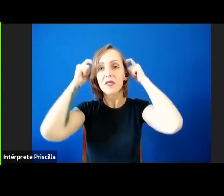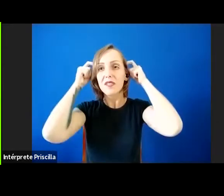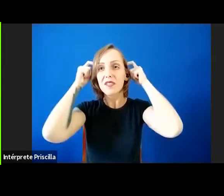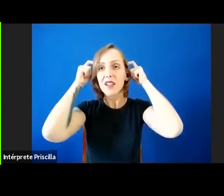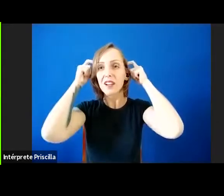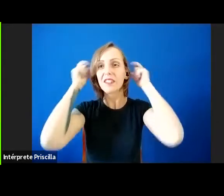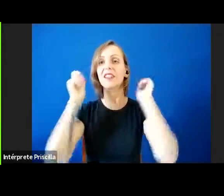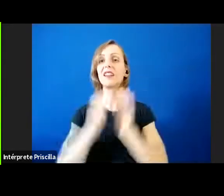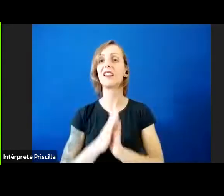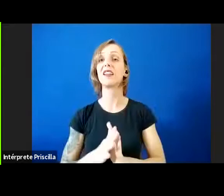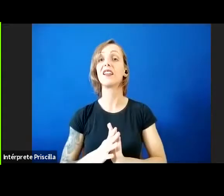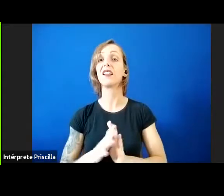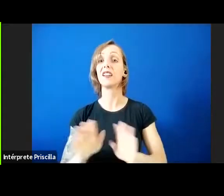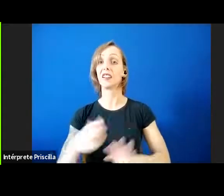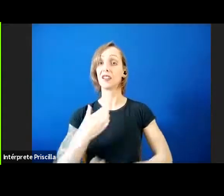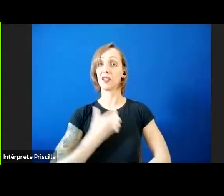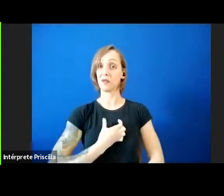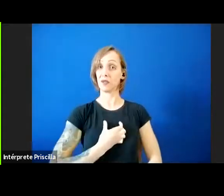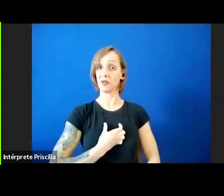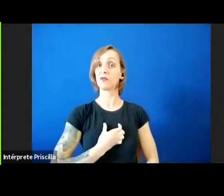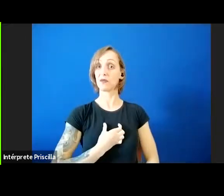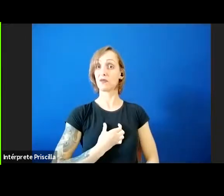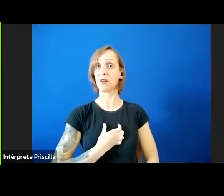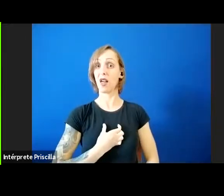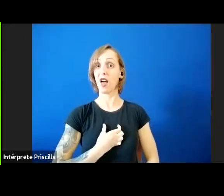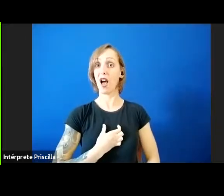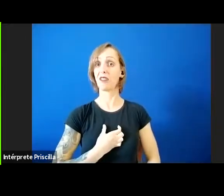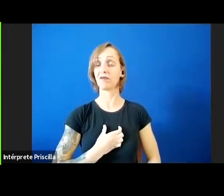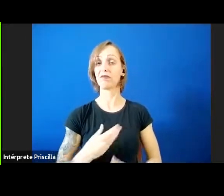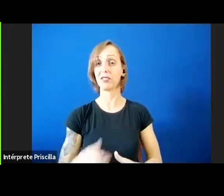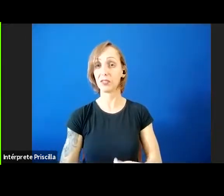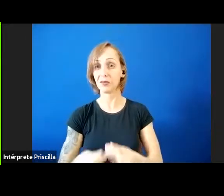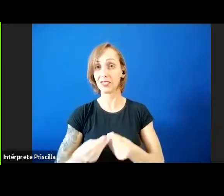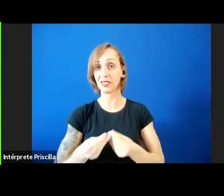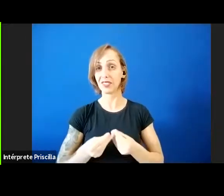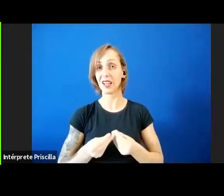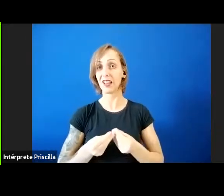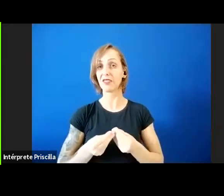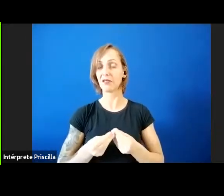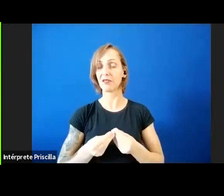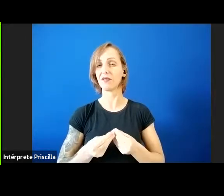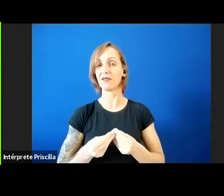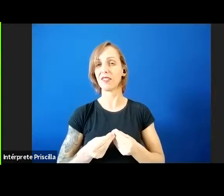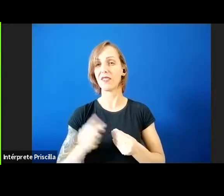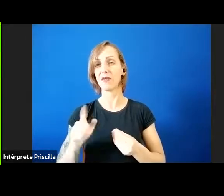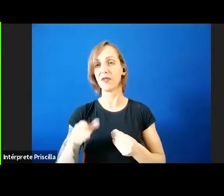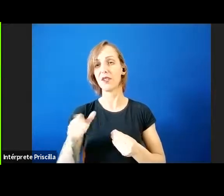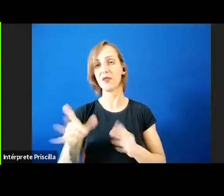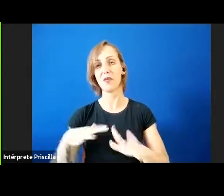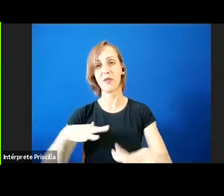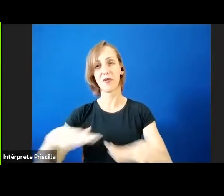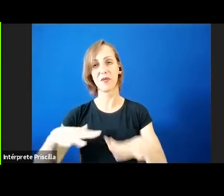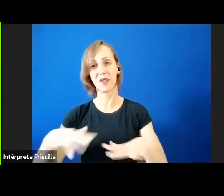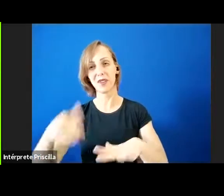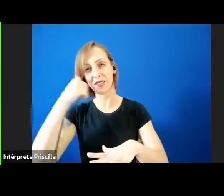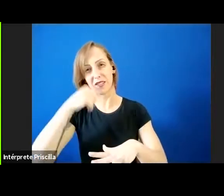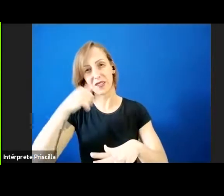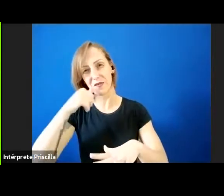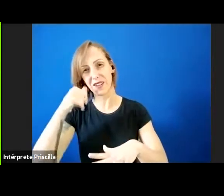Esse colar tem um grande significado para mim. Ganhei das companheiras do Movimento dos Pequenos Agricultores de Santa